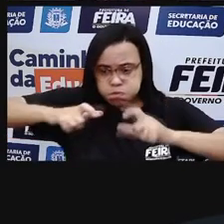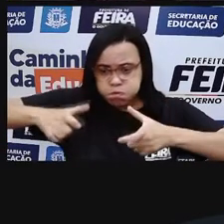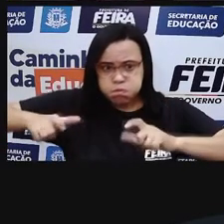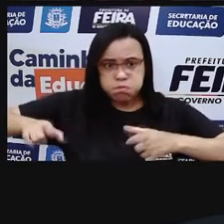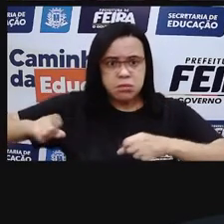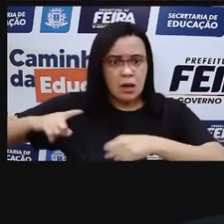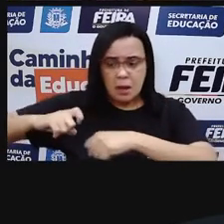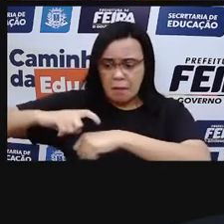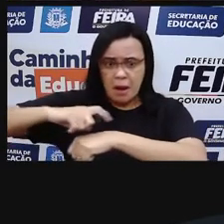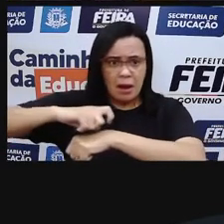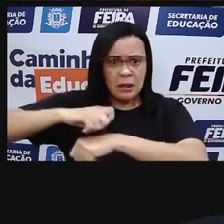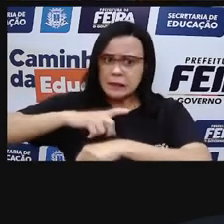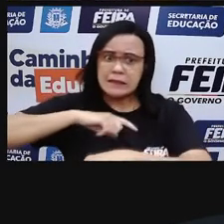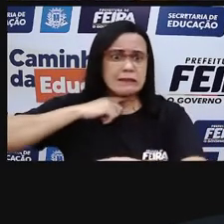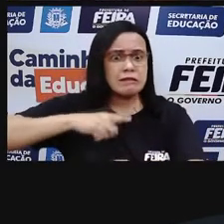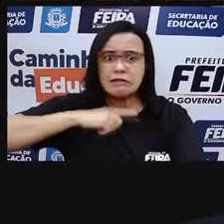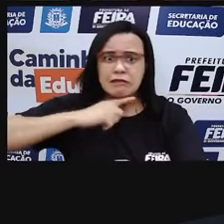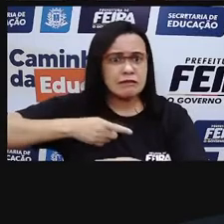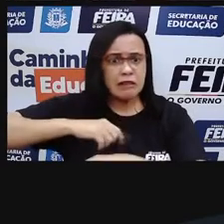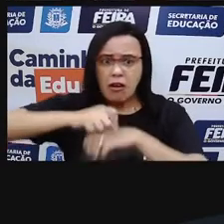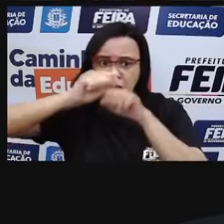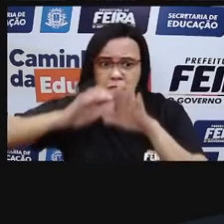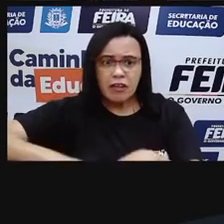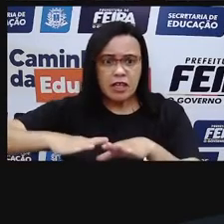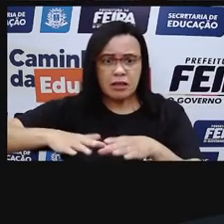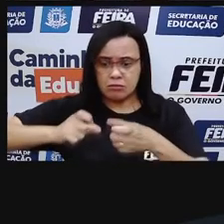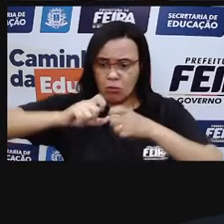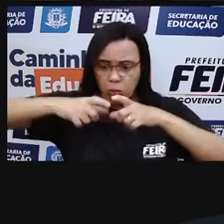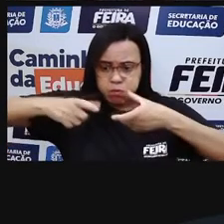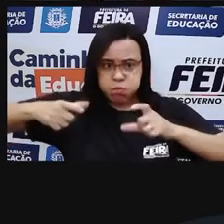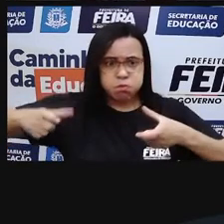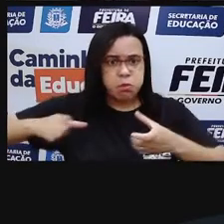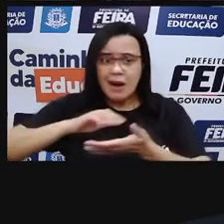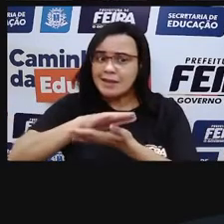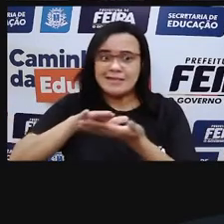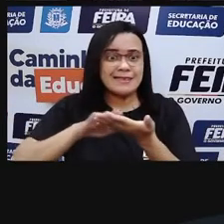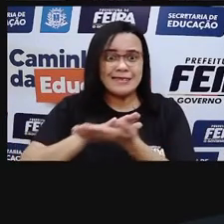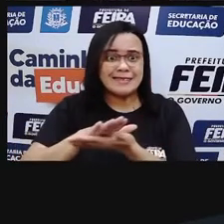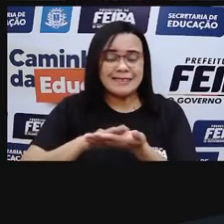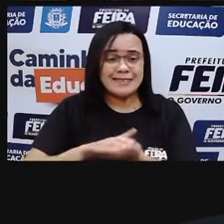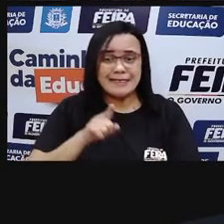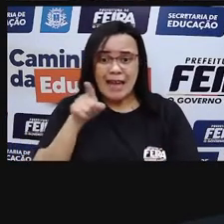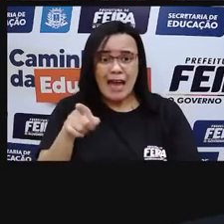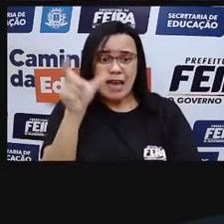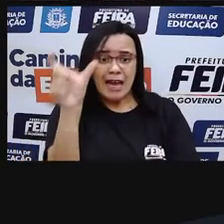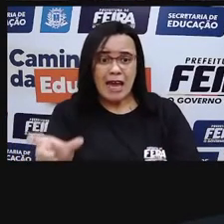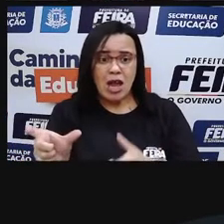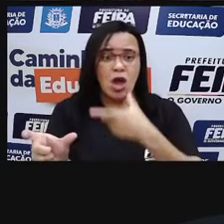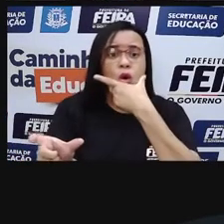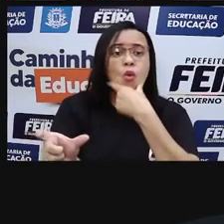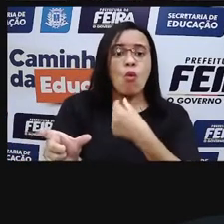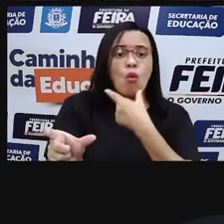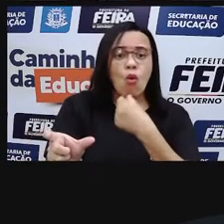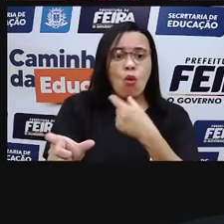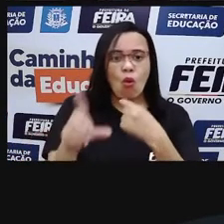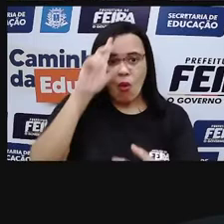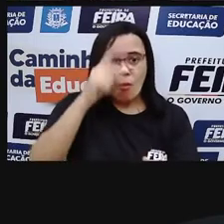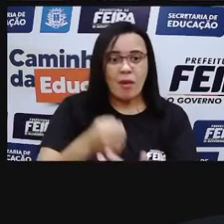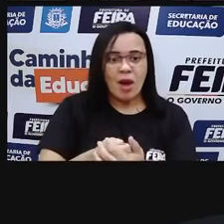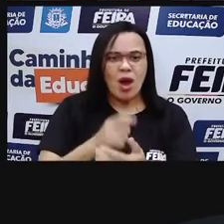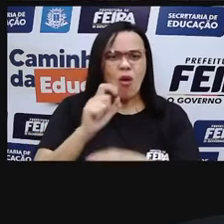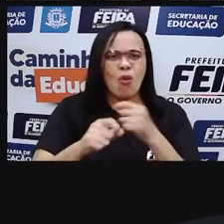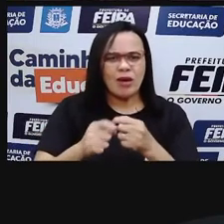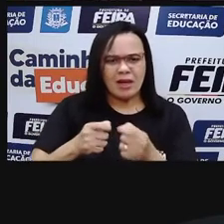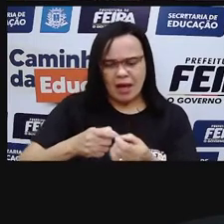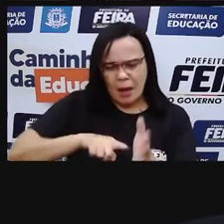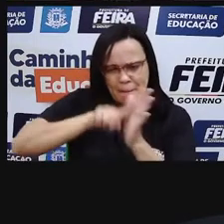que interessante, ele fez, nossa, que interessante. E aí, então, ele foi pesquisar com outros, outros cientistas